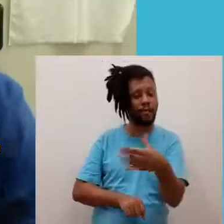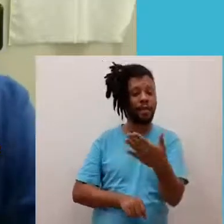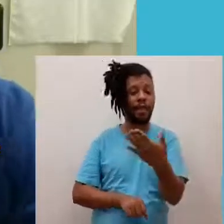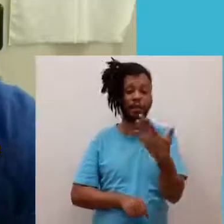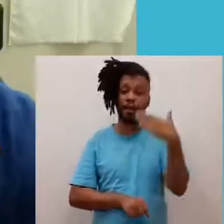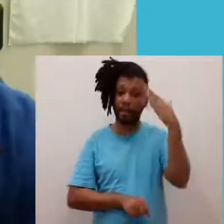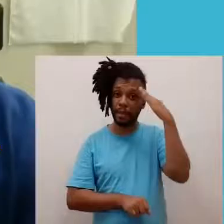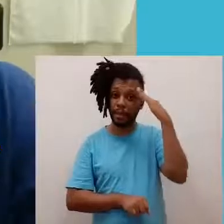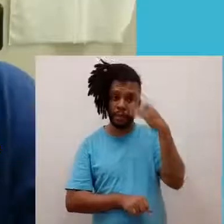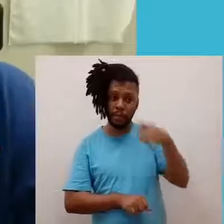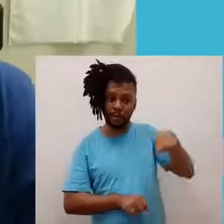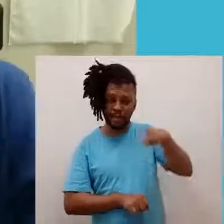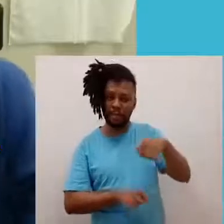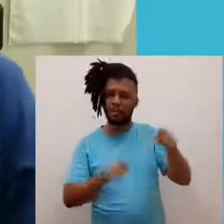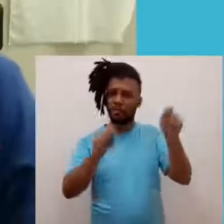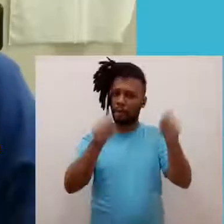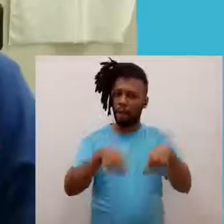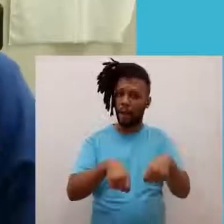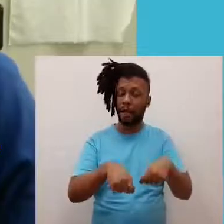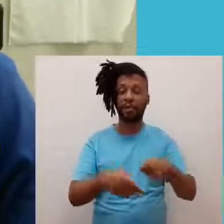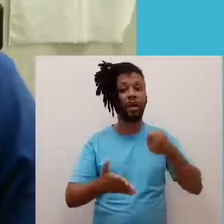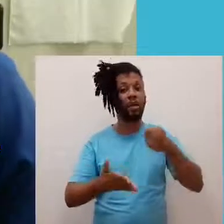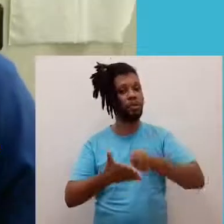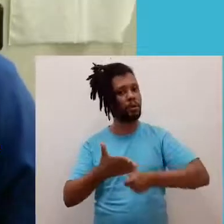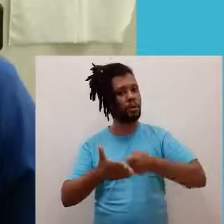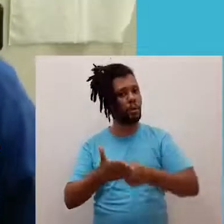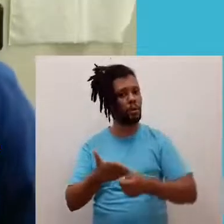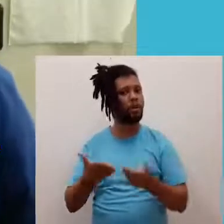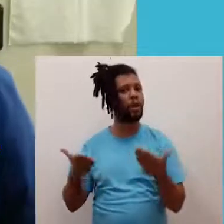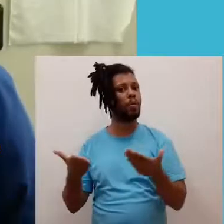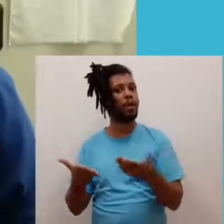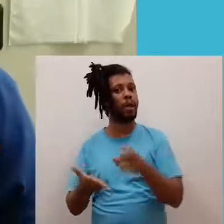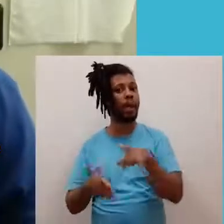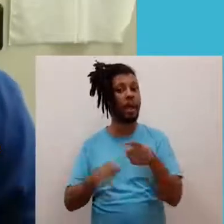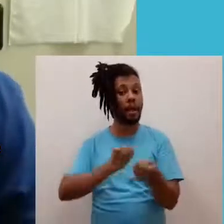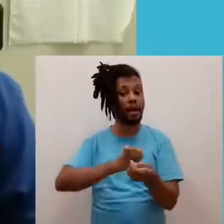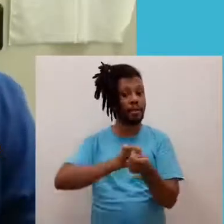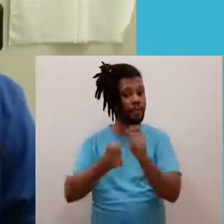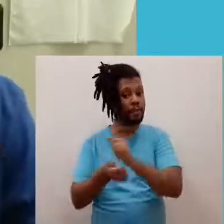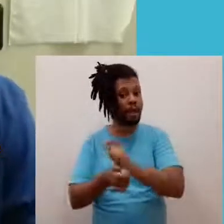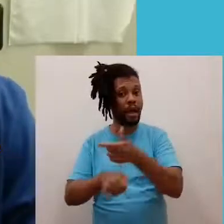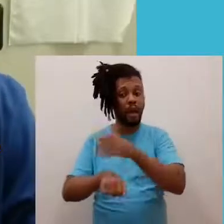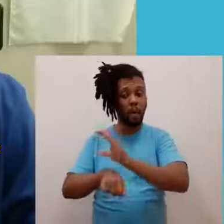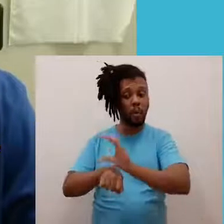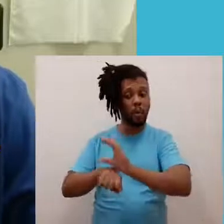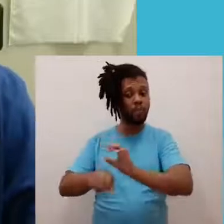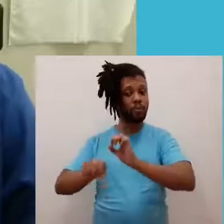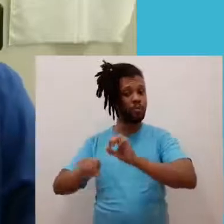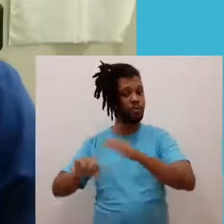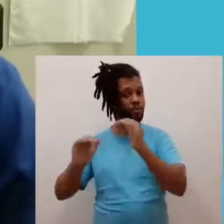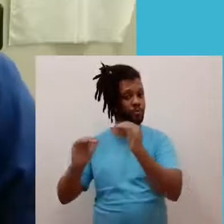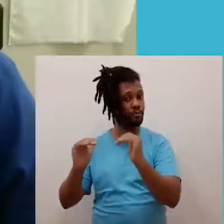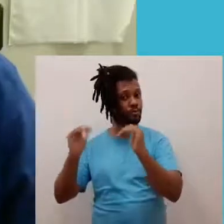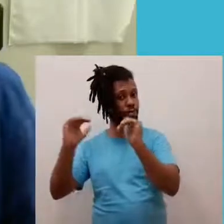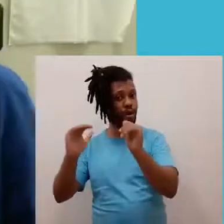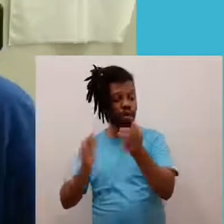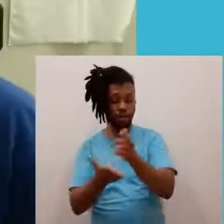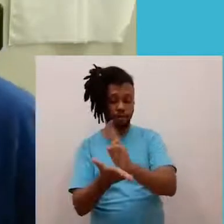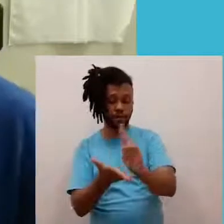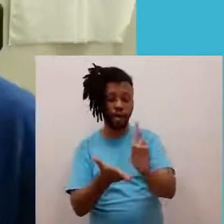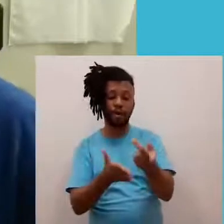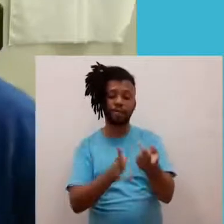que os alunos são capazes e o que falta agora, a nossa luta agora, é conseguir adaptar os cursos de